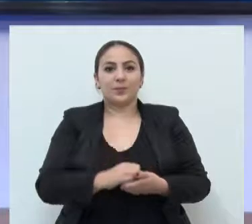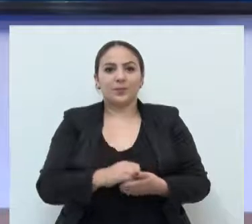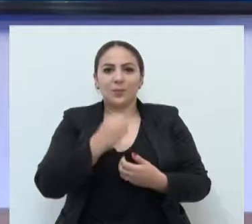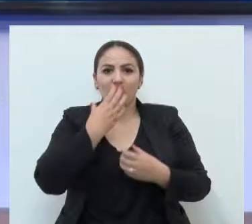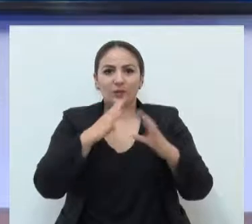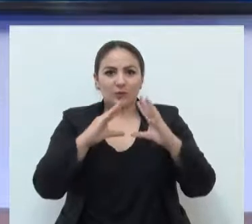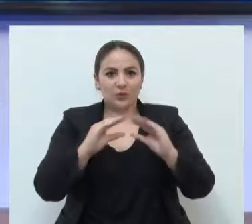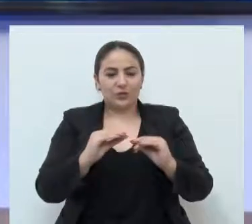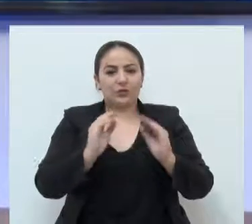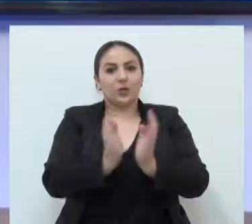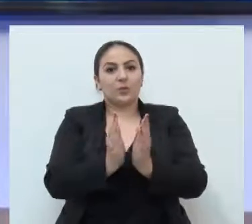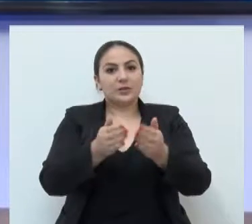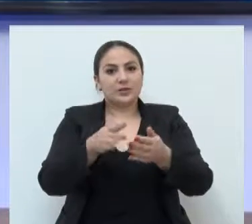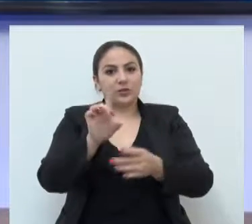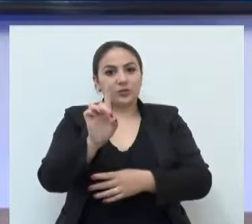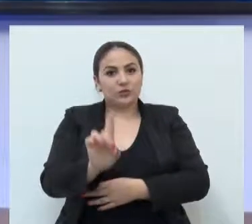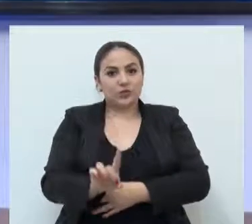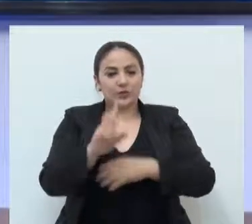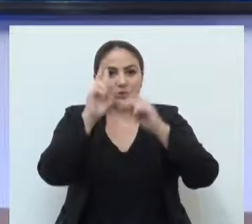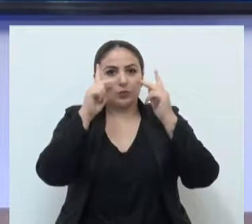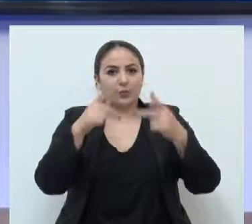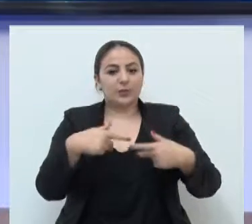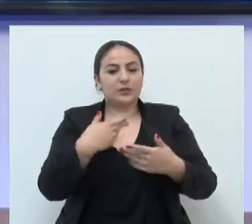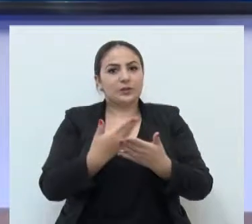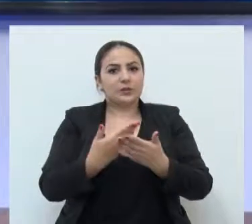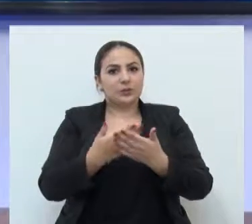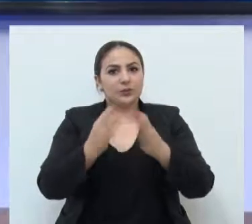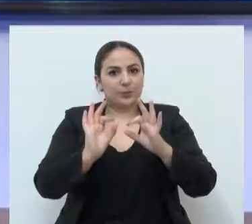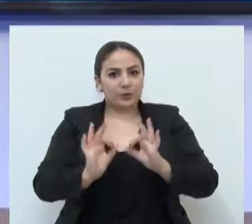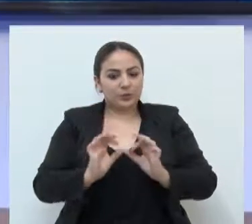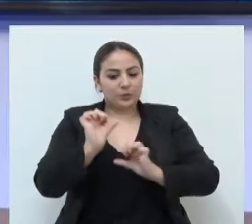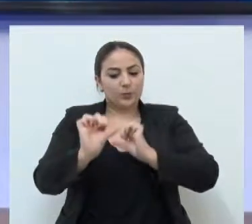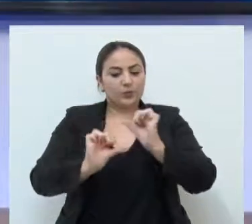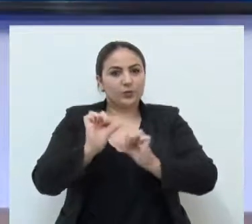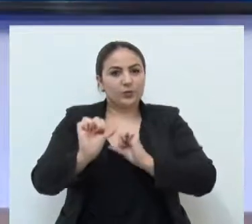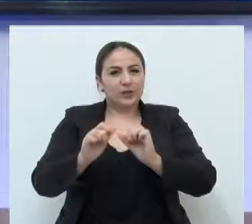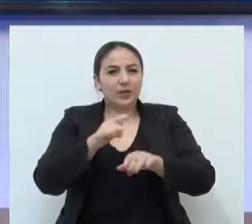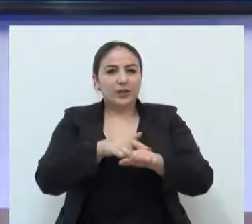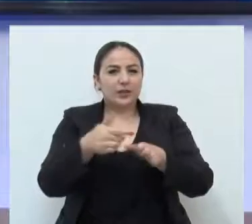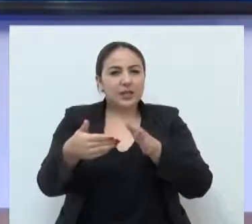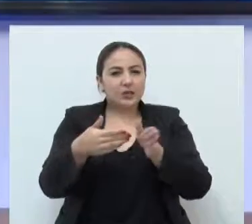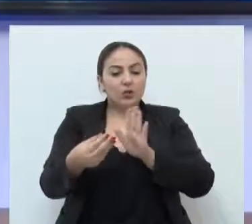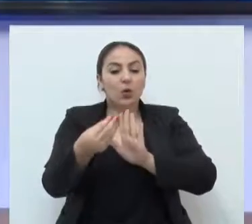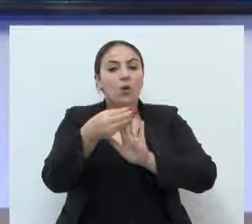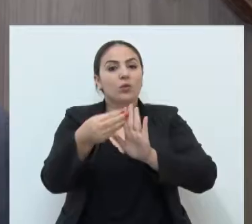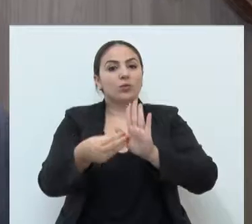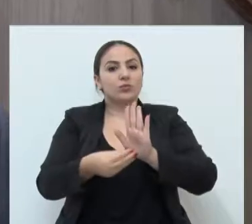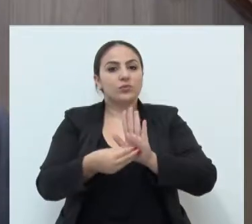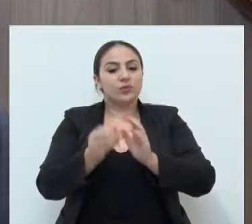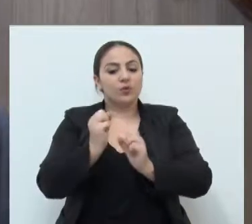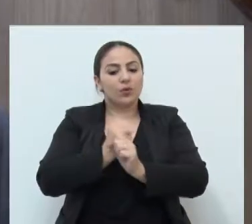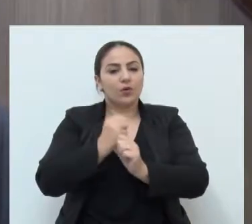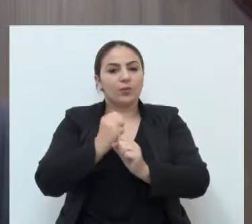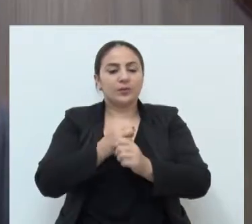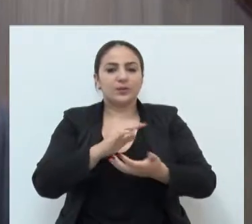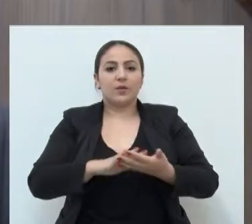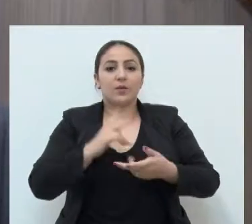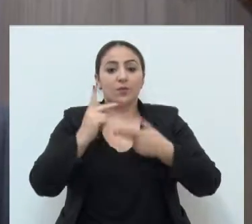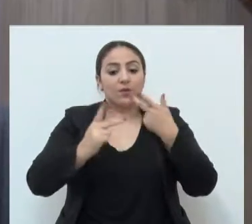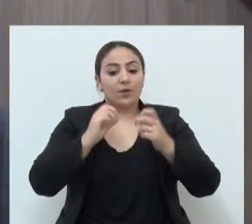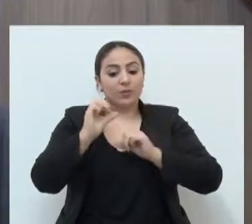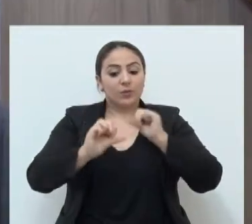Boa noite. Comissão de Direitos Humanos estuda projeto que modifica trecho do Código de Obras. Se refere